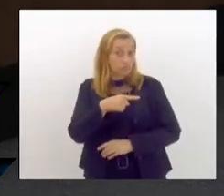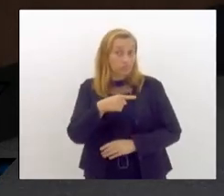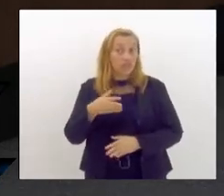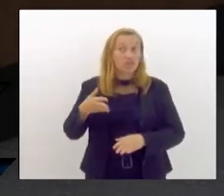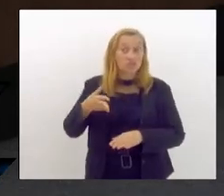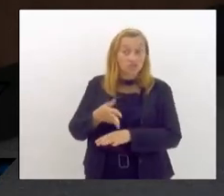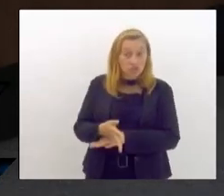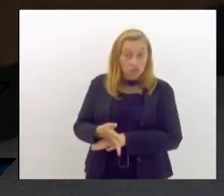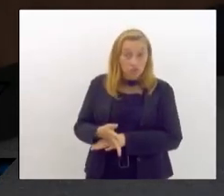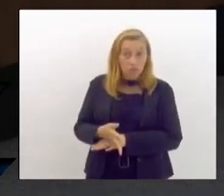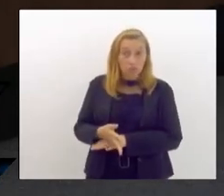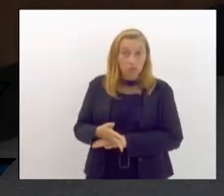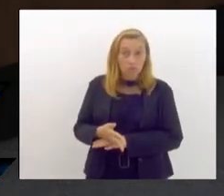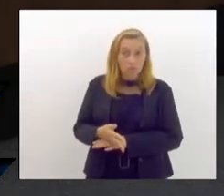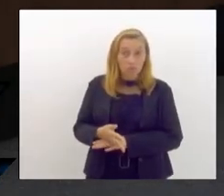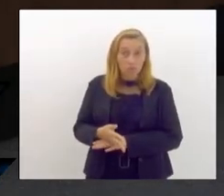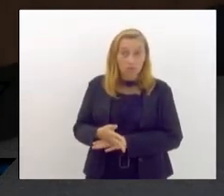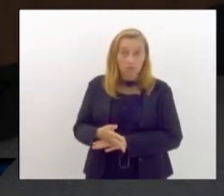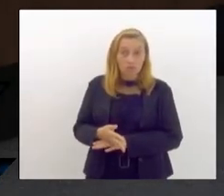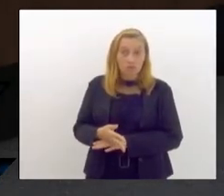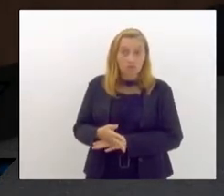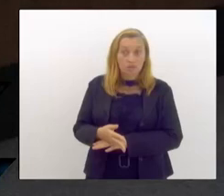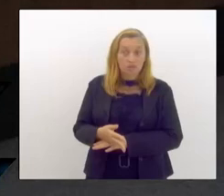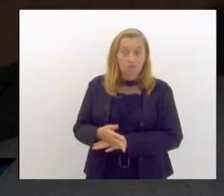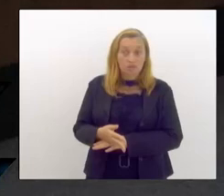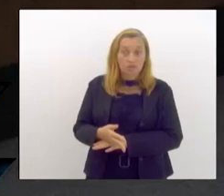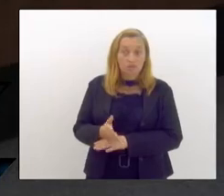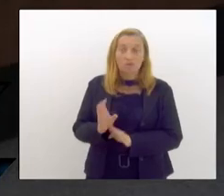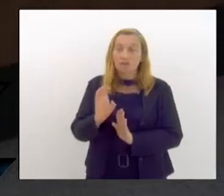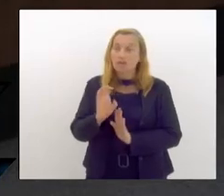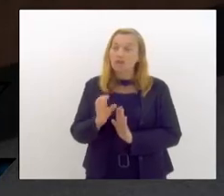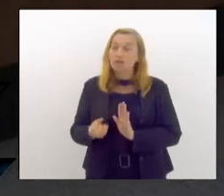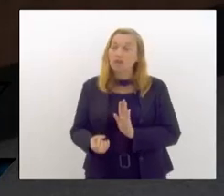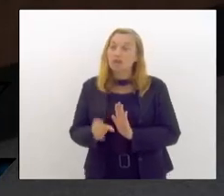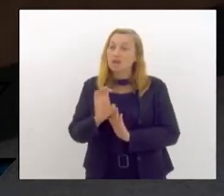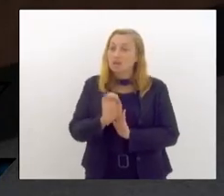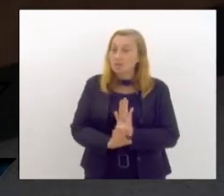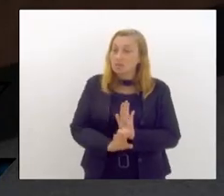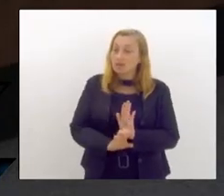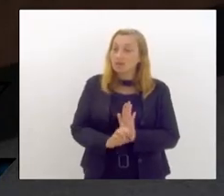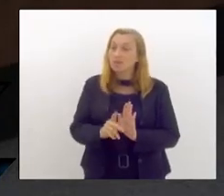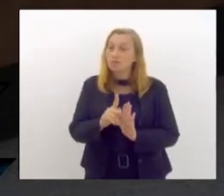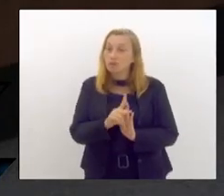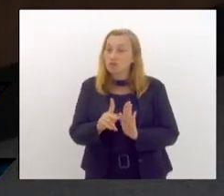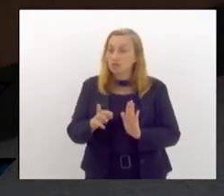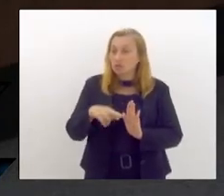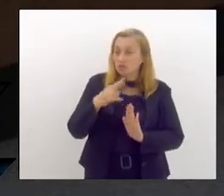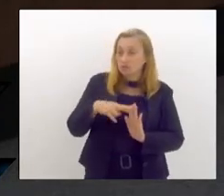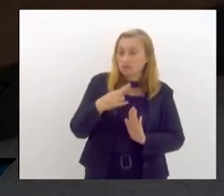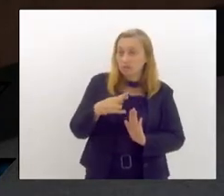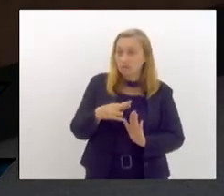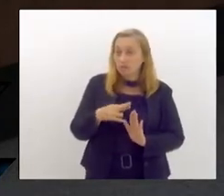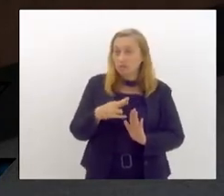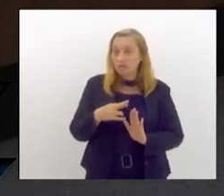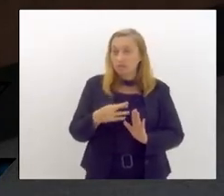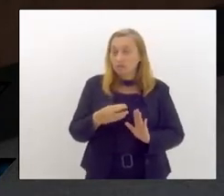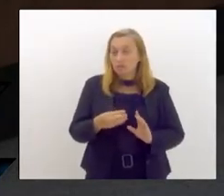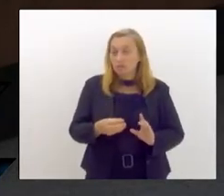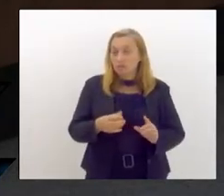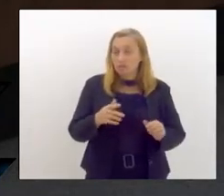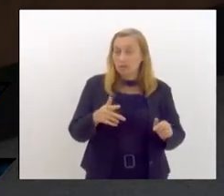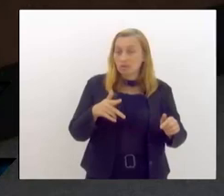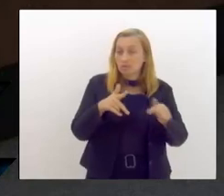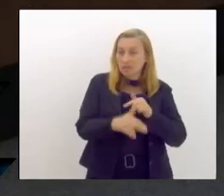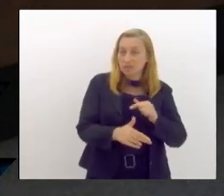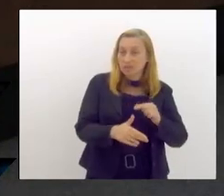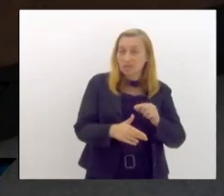chegou ao desplante de fazer emendas a projeto de resolução para conceder homenagens, que tentou atrapalhar